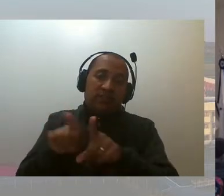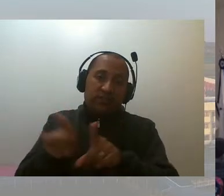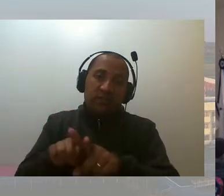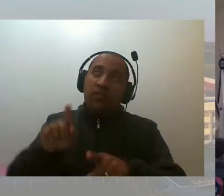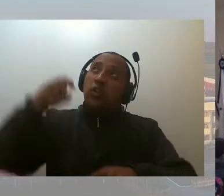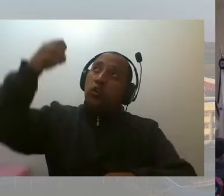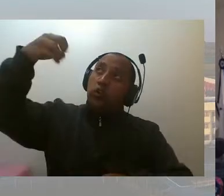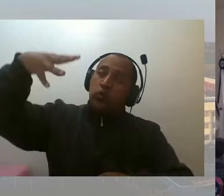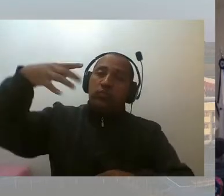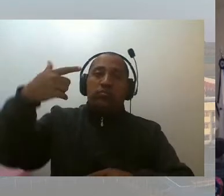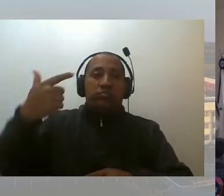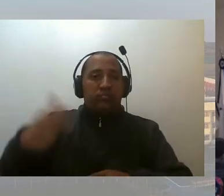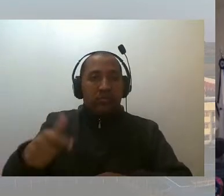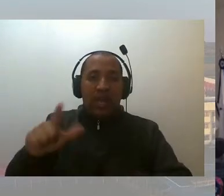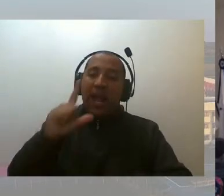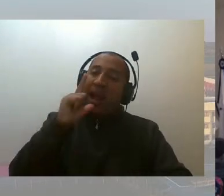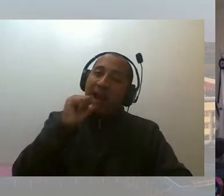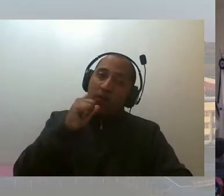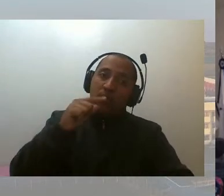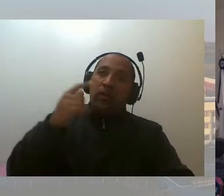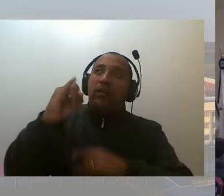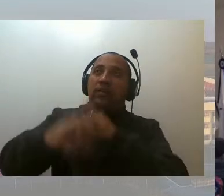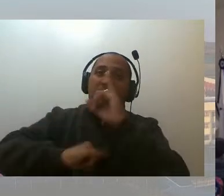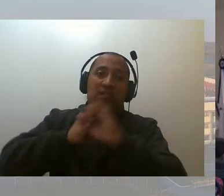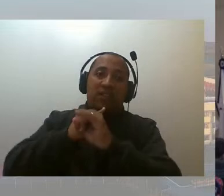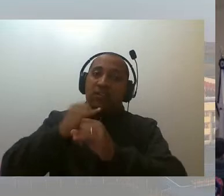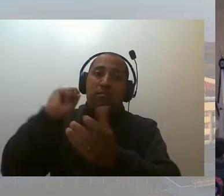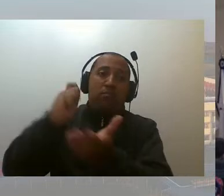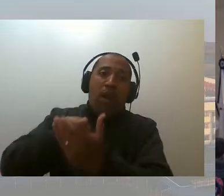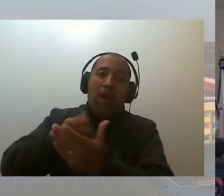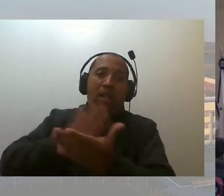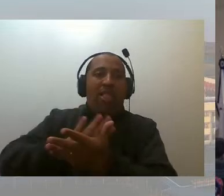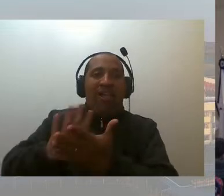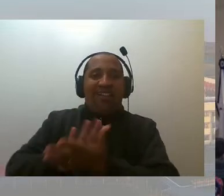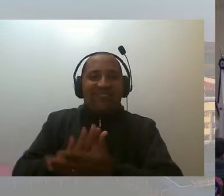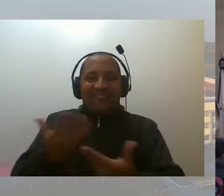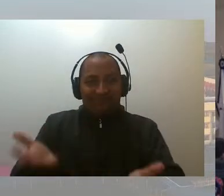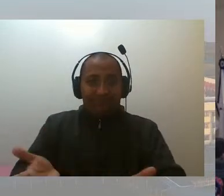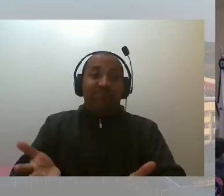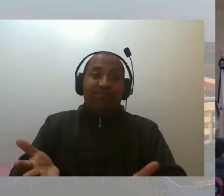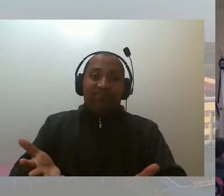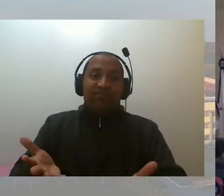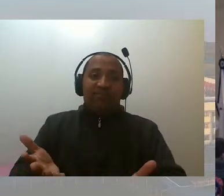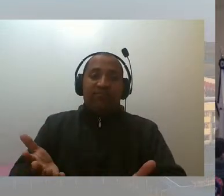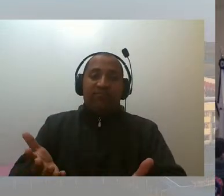luz, água, internet, tudo isso aí entra